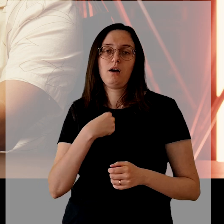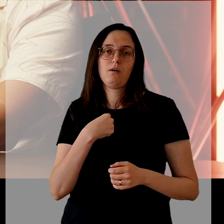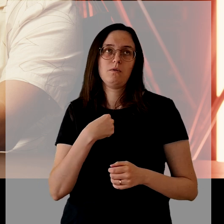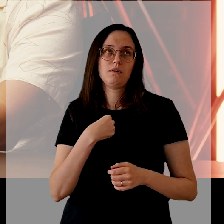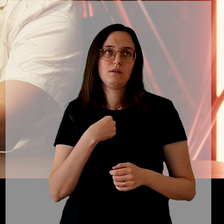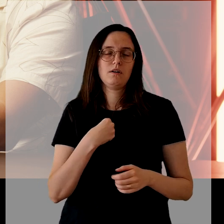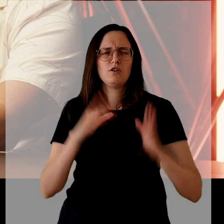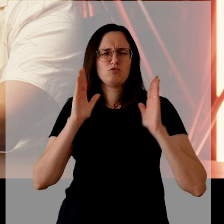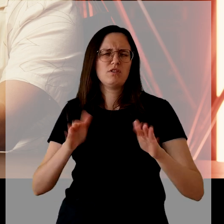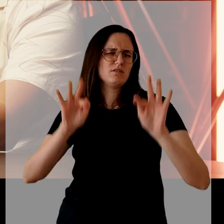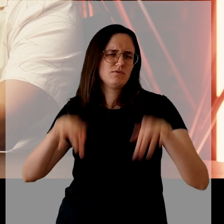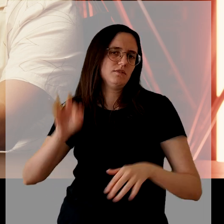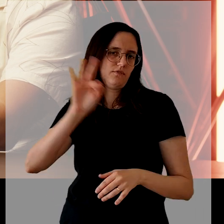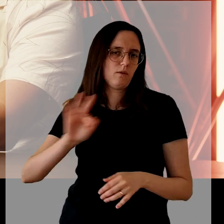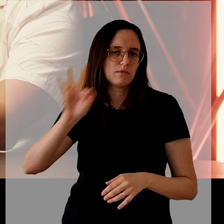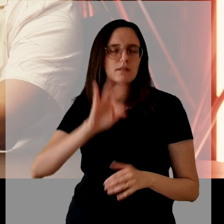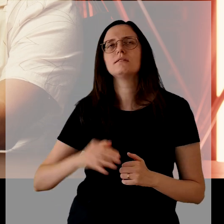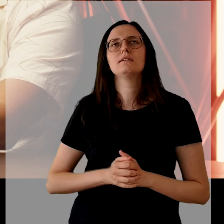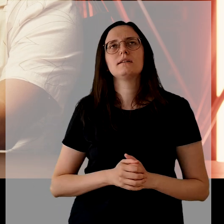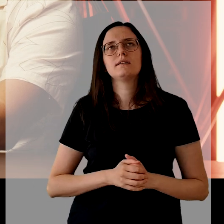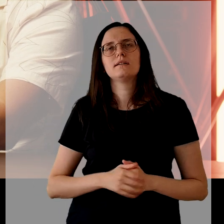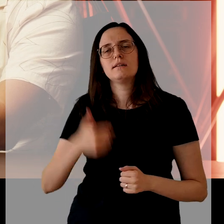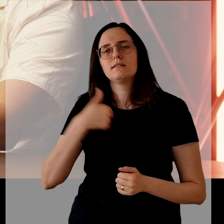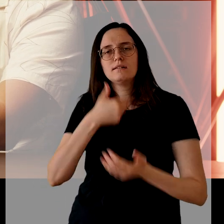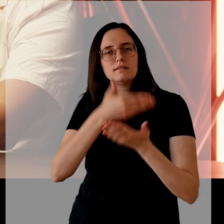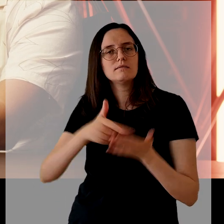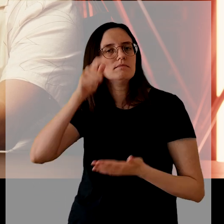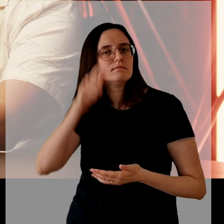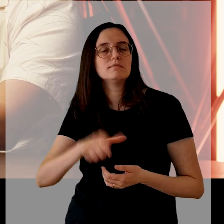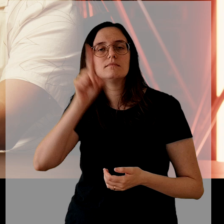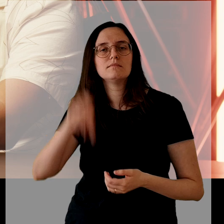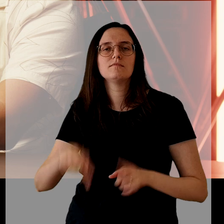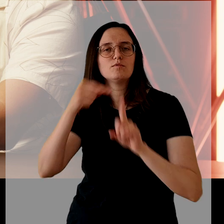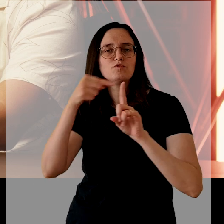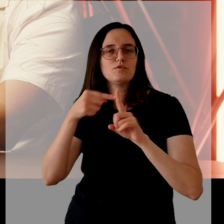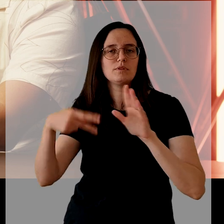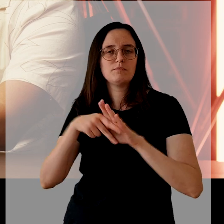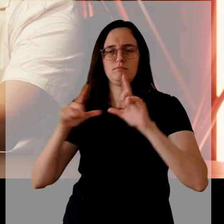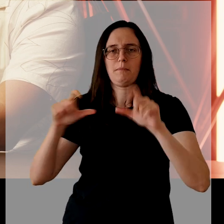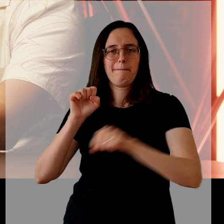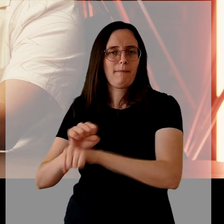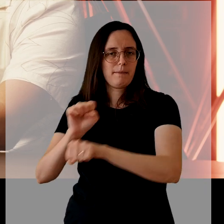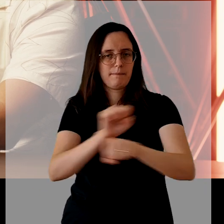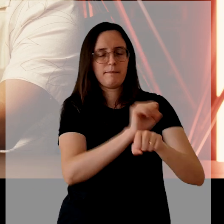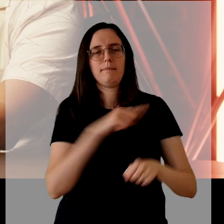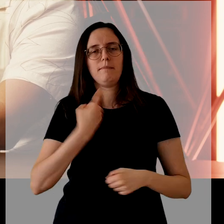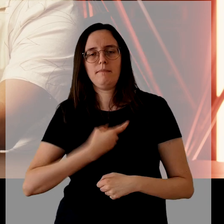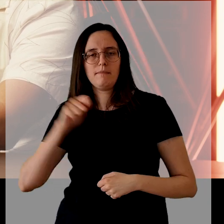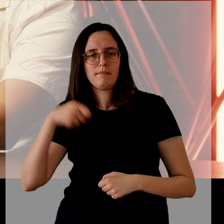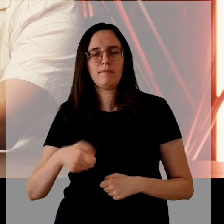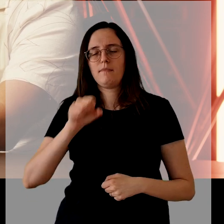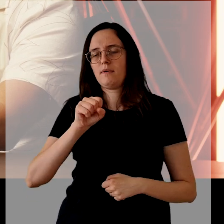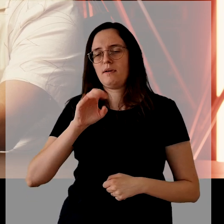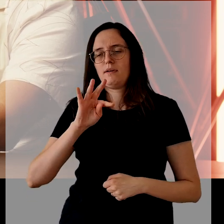já no final da faculdade, eu comecei a me interessar muito por um estilo de fotografia parada que a gente chamava de